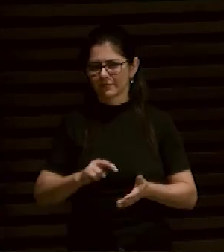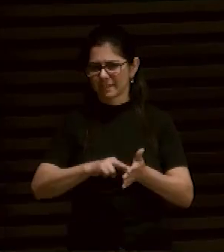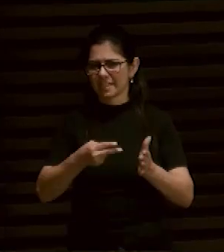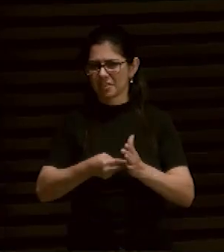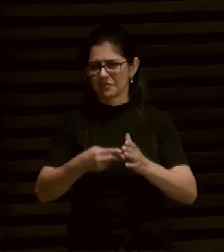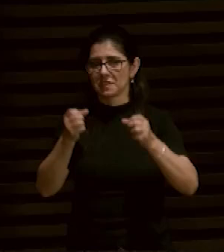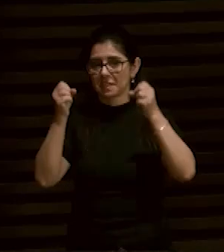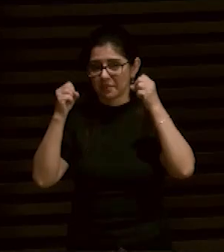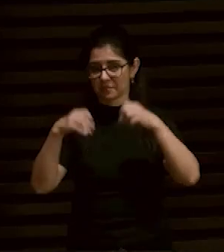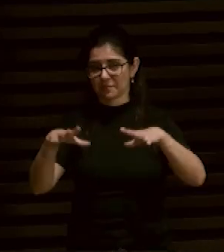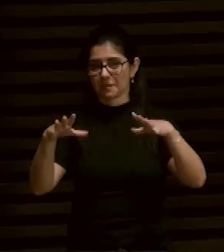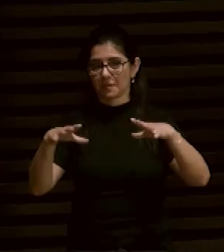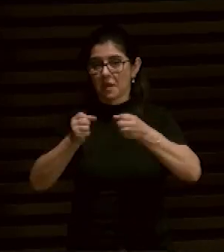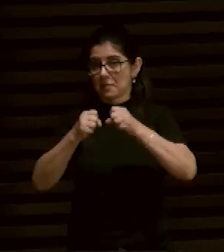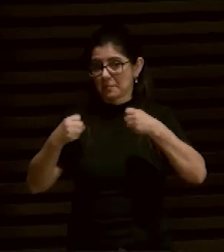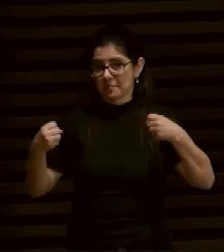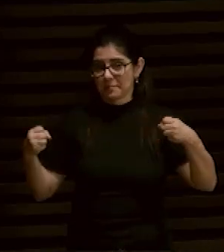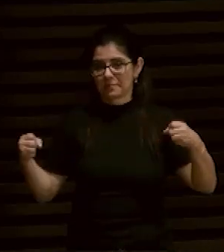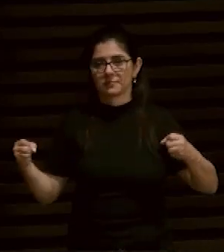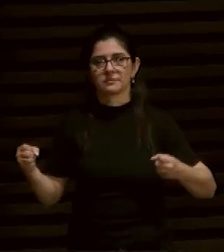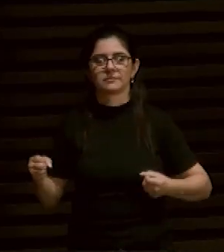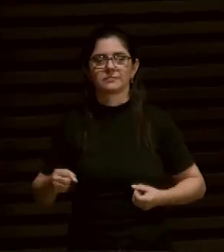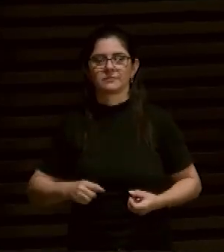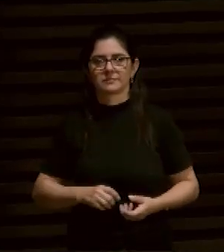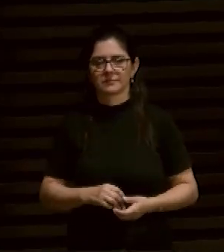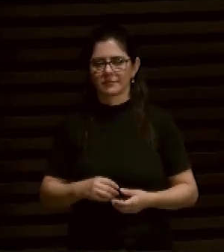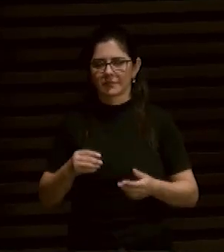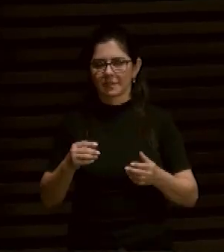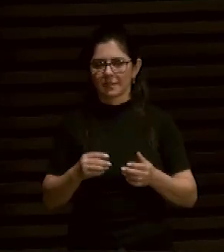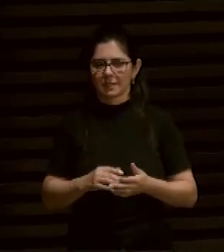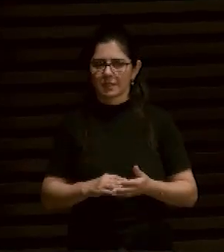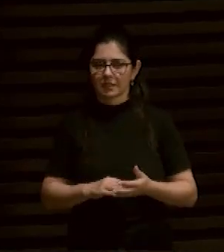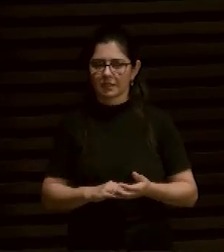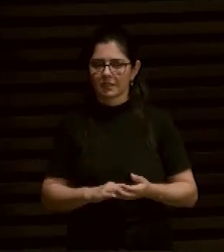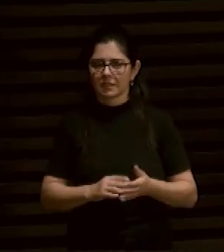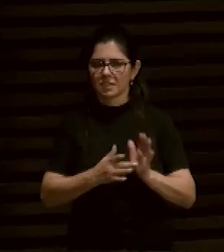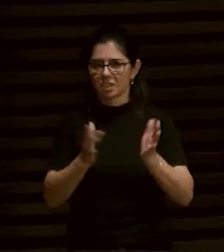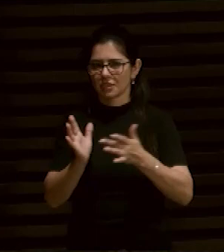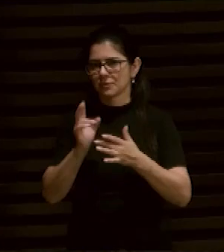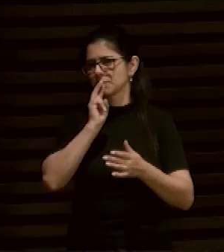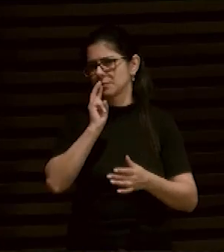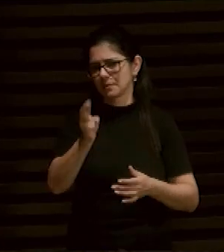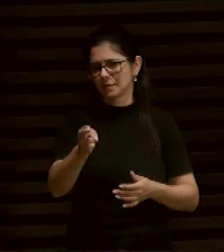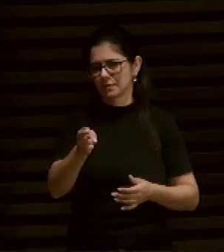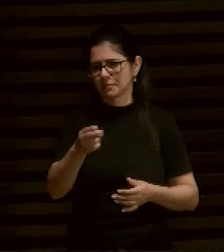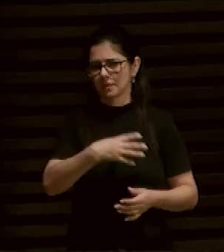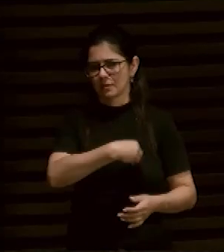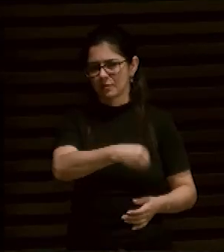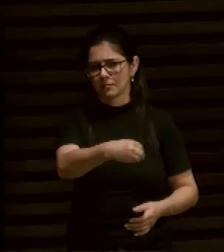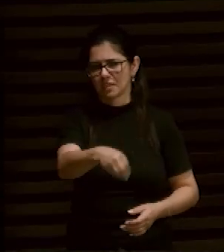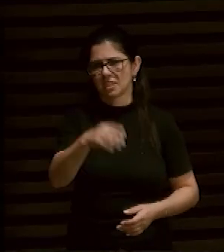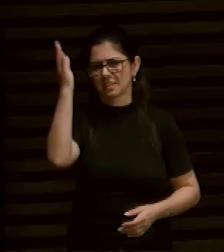da realidade, muito mais do que multiplicar pães e peixes. Então ele, porém, respondeu, Jesus, uma geração